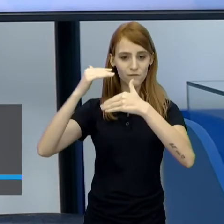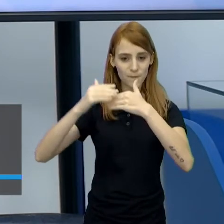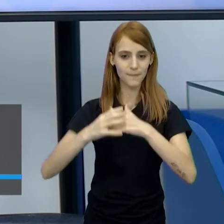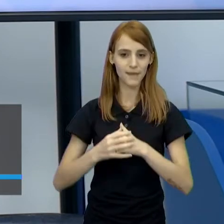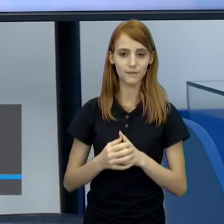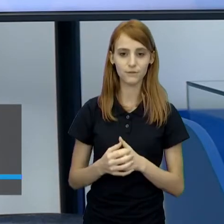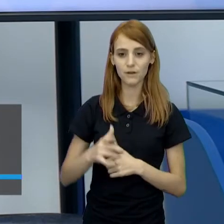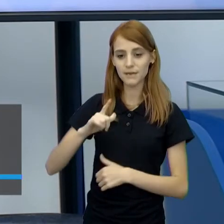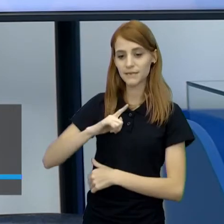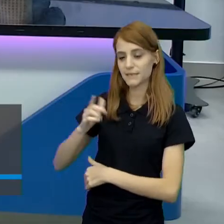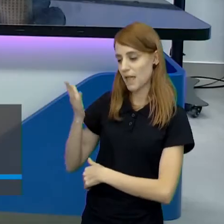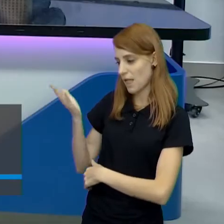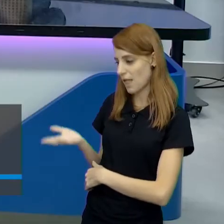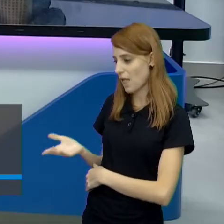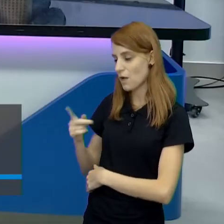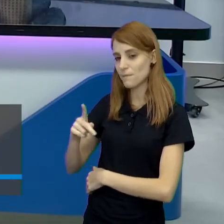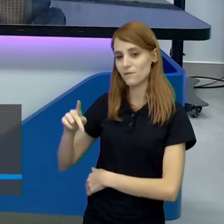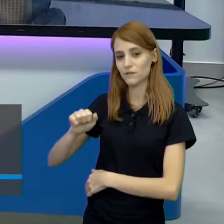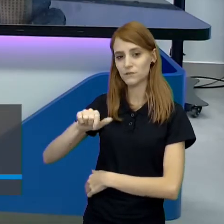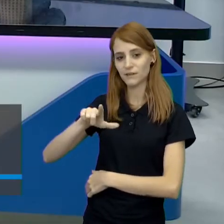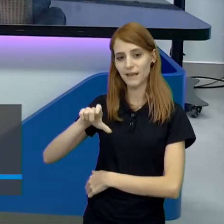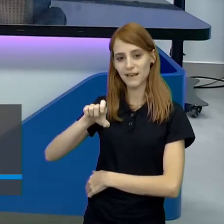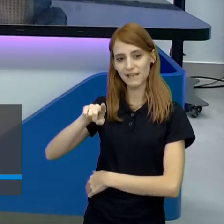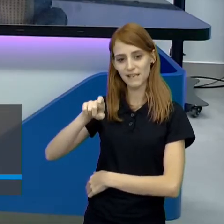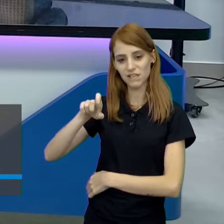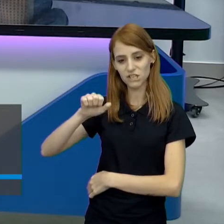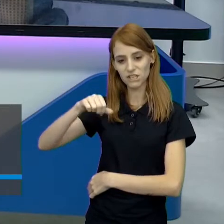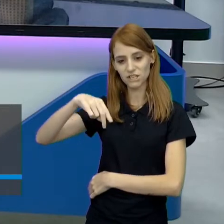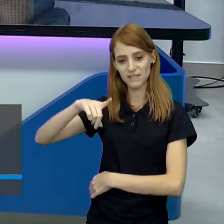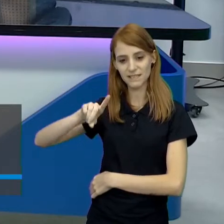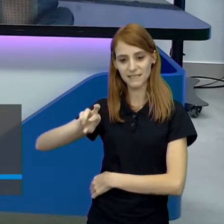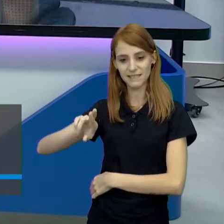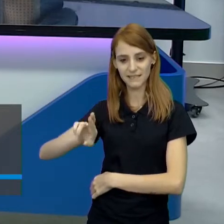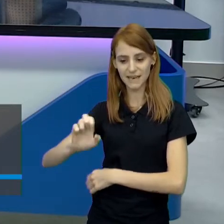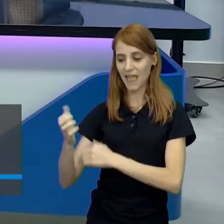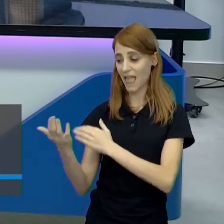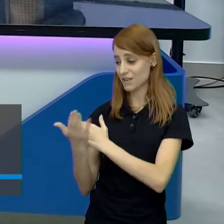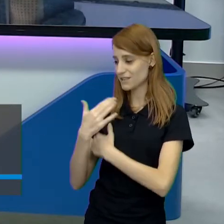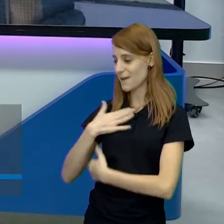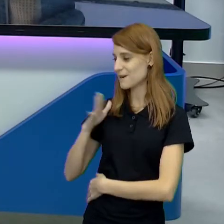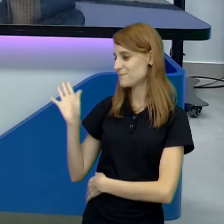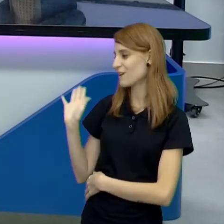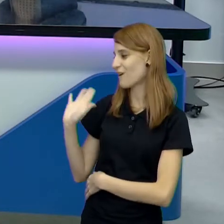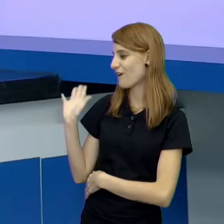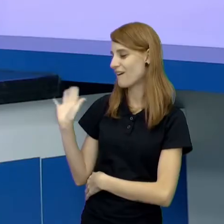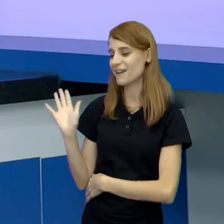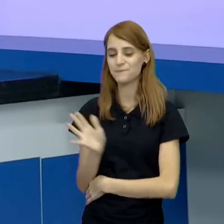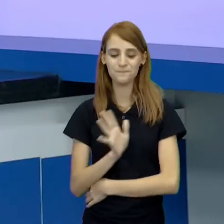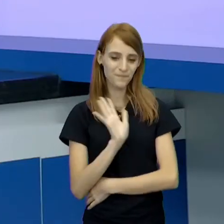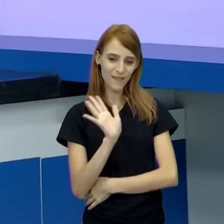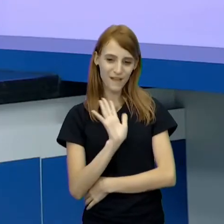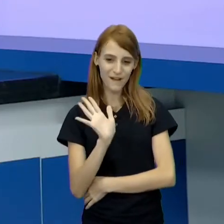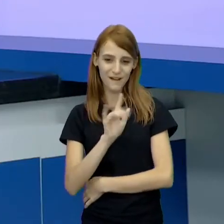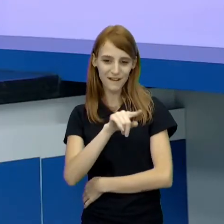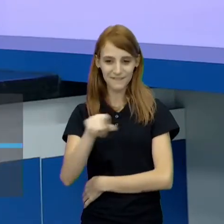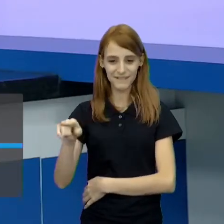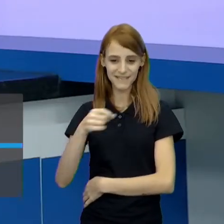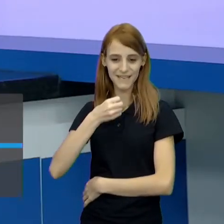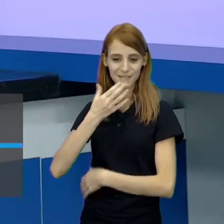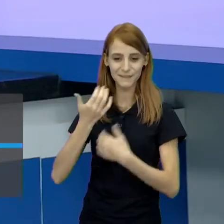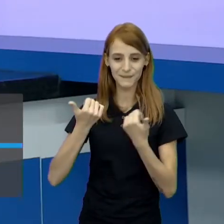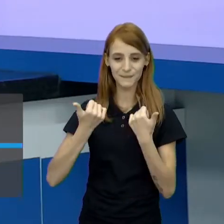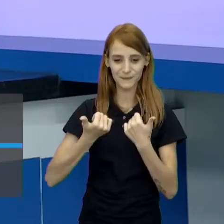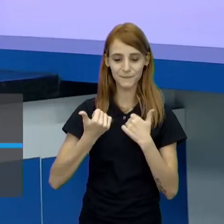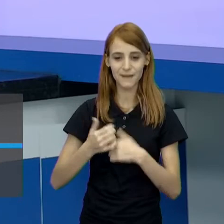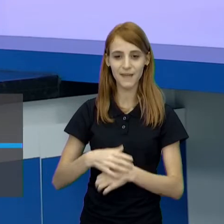O professor Alexandre, daqui do Centro de Mídias, veio me auxiliar. Olá, professor! Saudações, comunidade escolar!